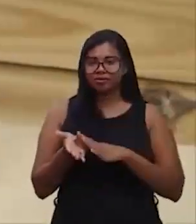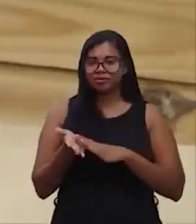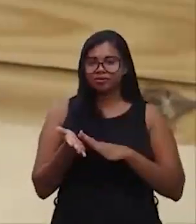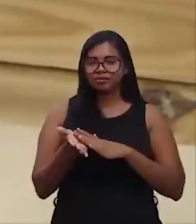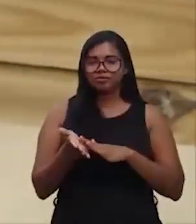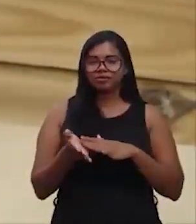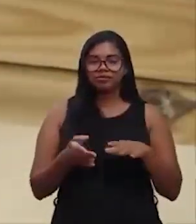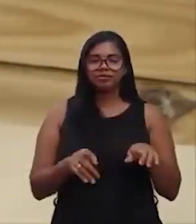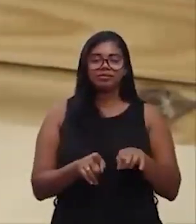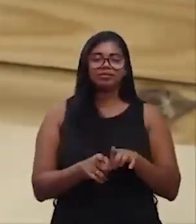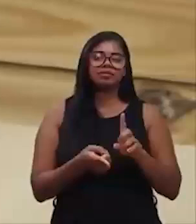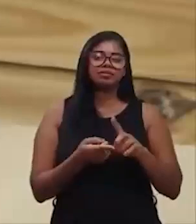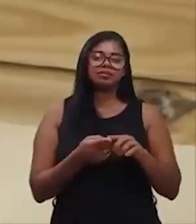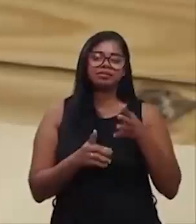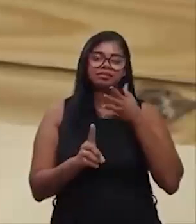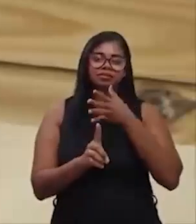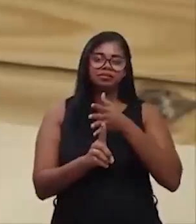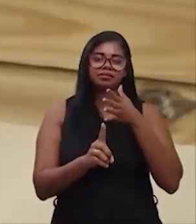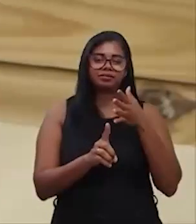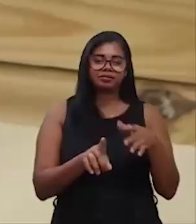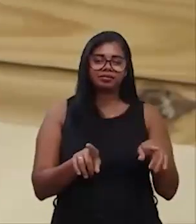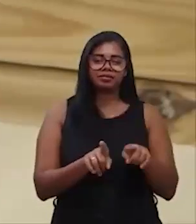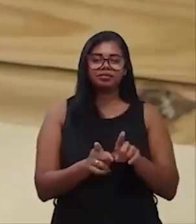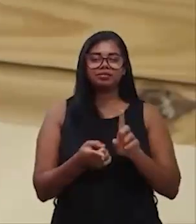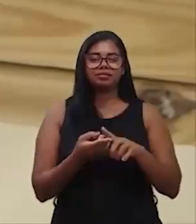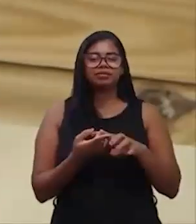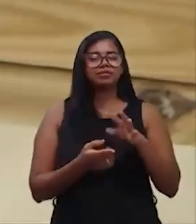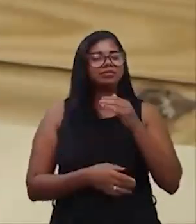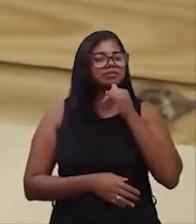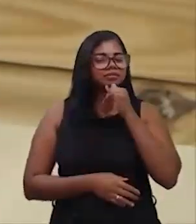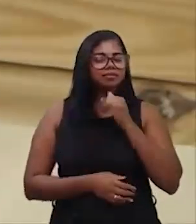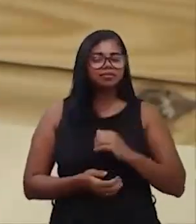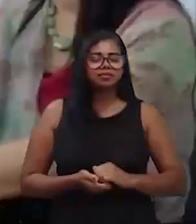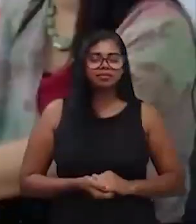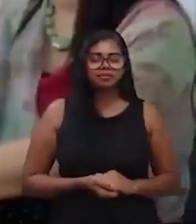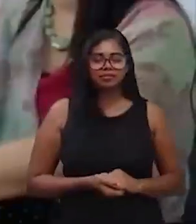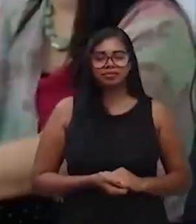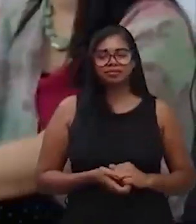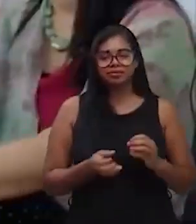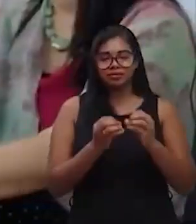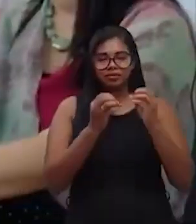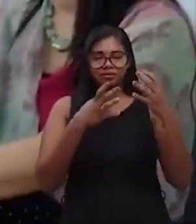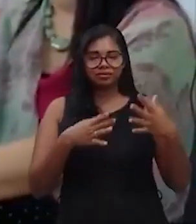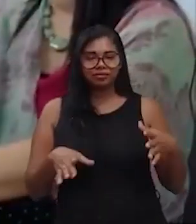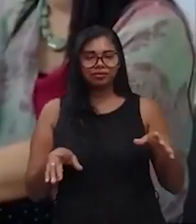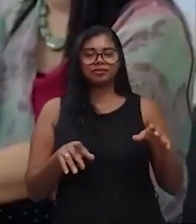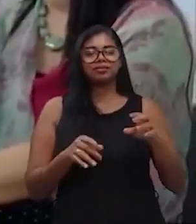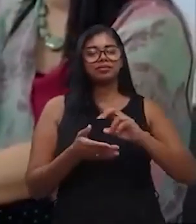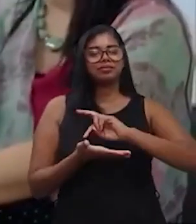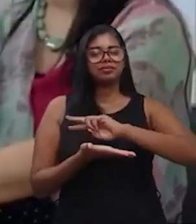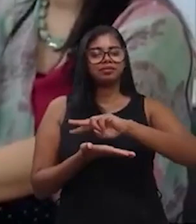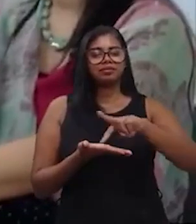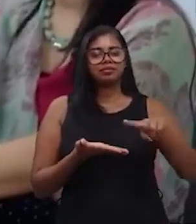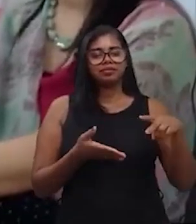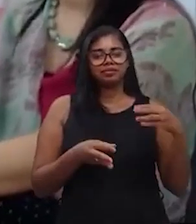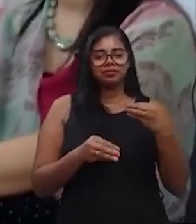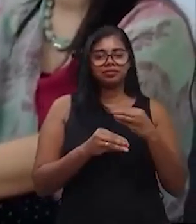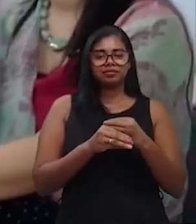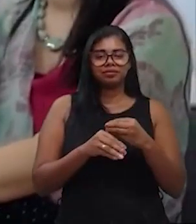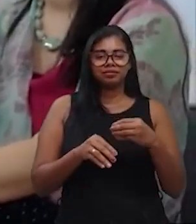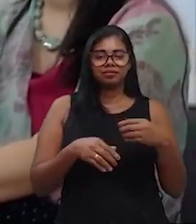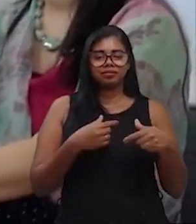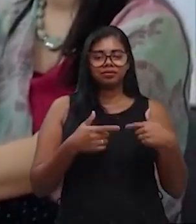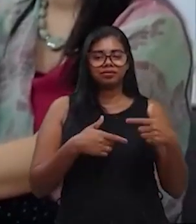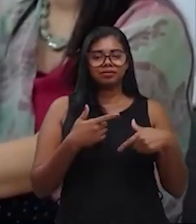texturas, pensar essas referências aí. Por exemplo, essa criação aqui dela tem vários elementos aí